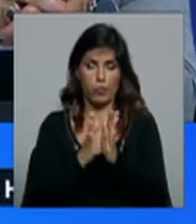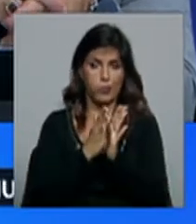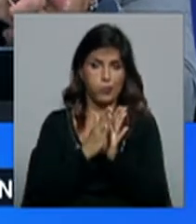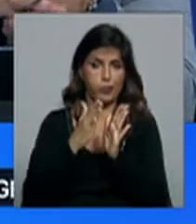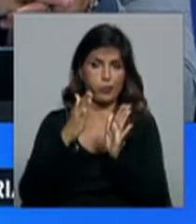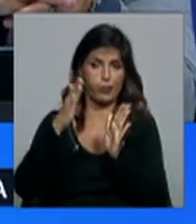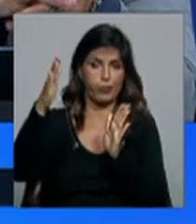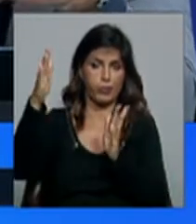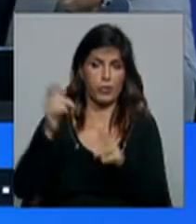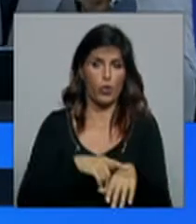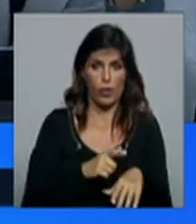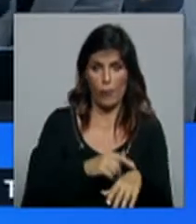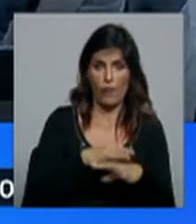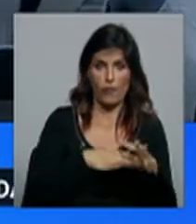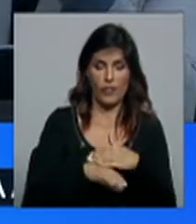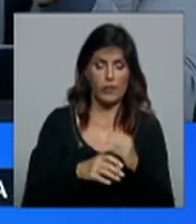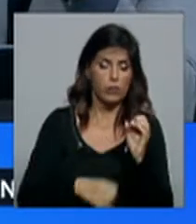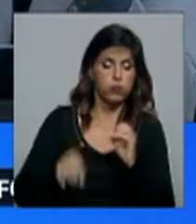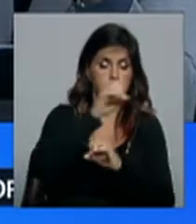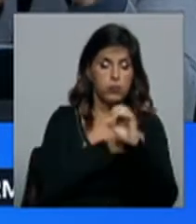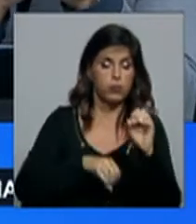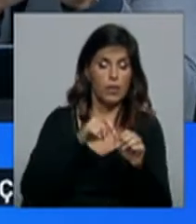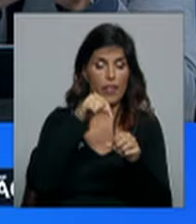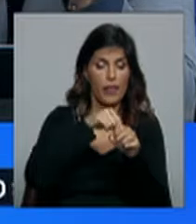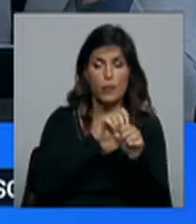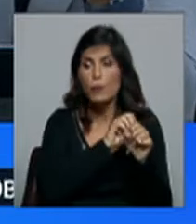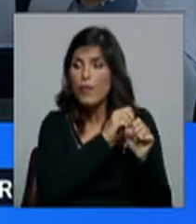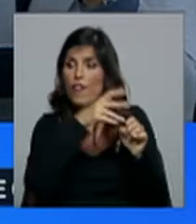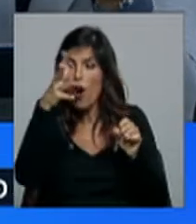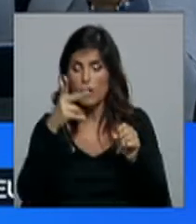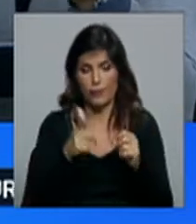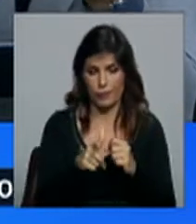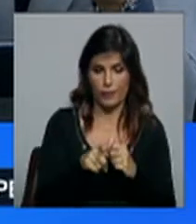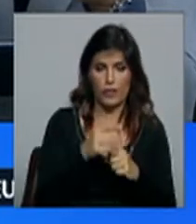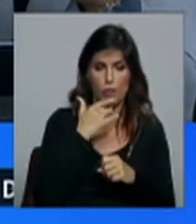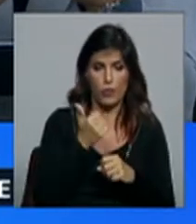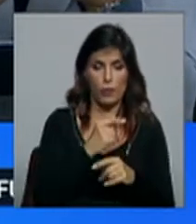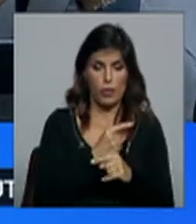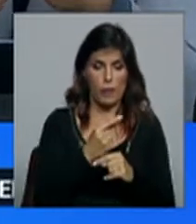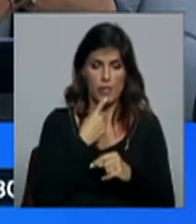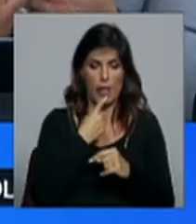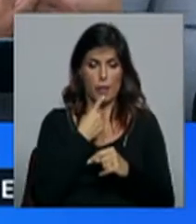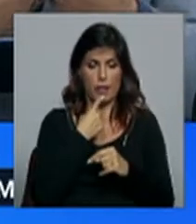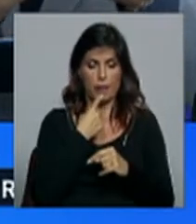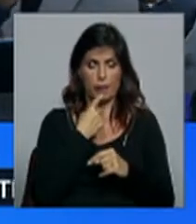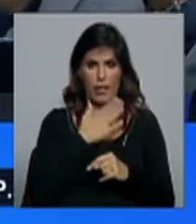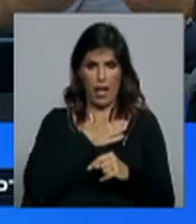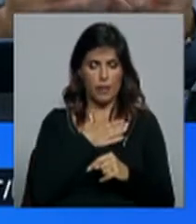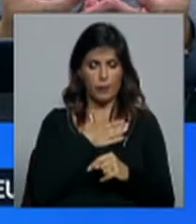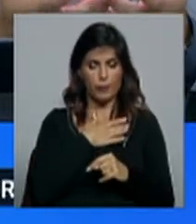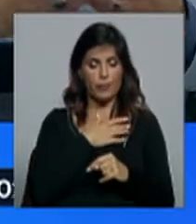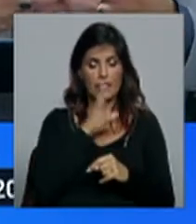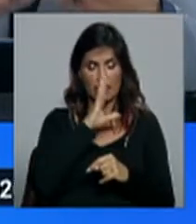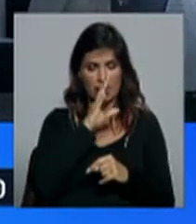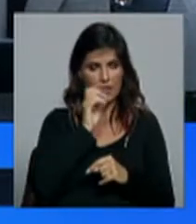do tempo que é feito da órbita do interior para o exterior. Isto é muito bonito porque permite aqui perceber, quando colocamos